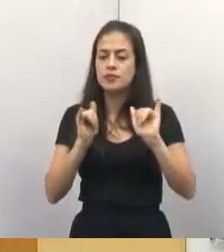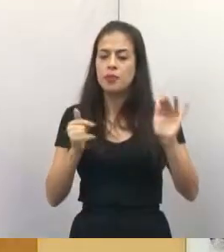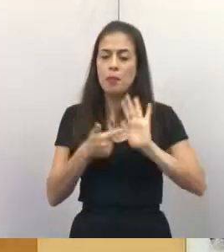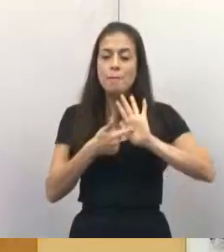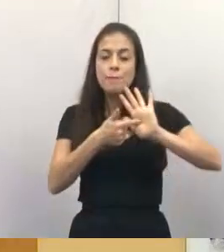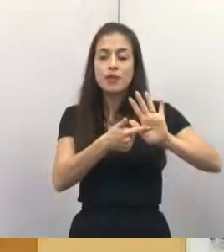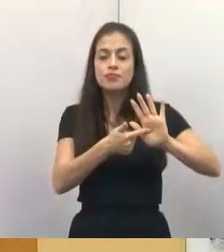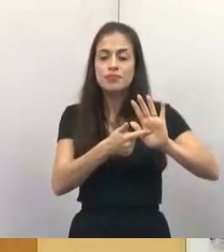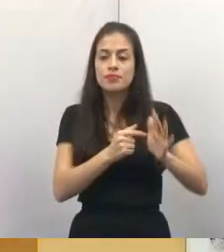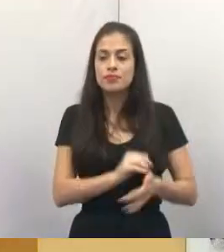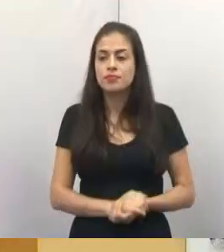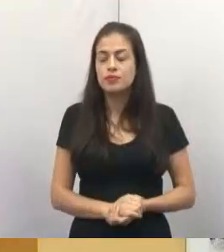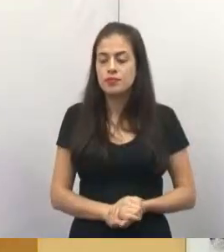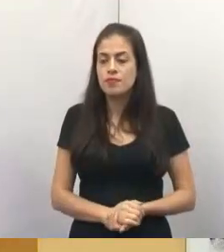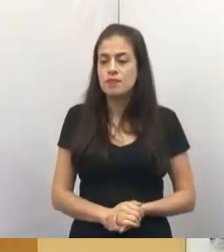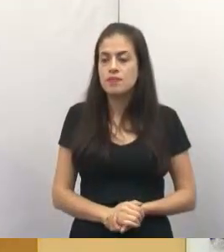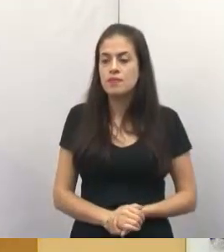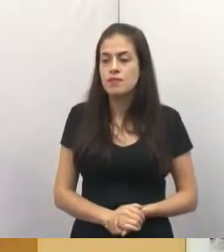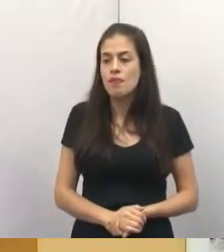mostrar